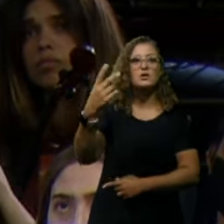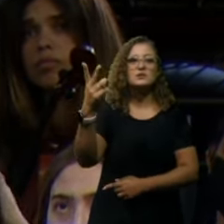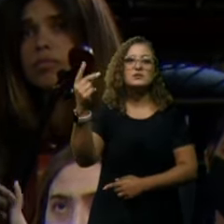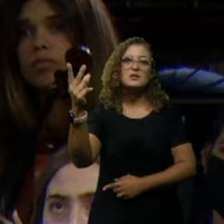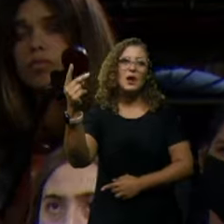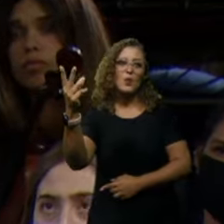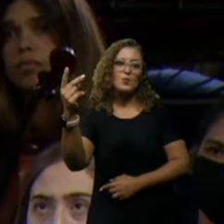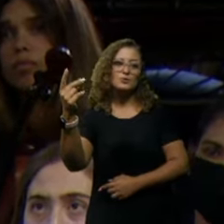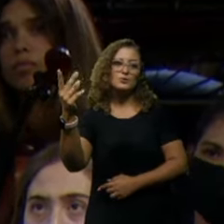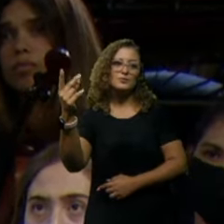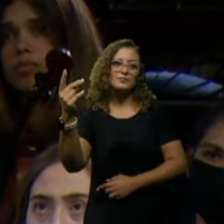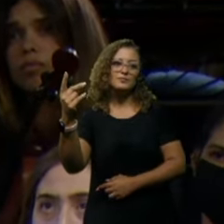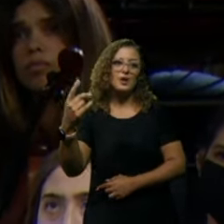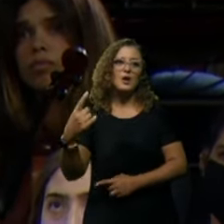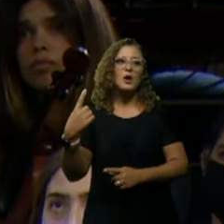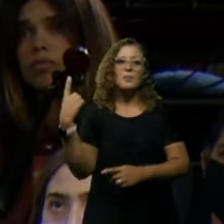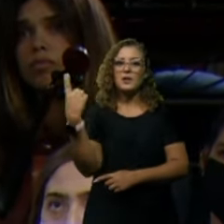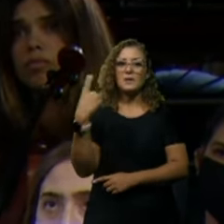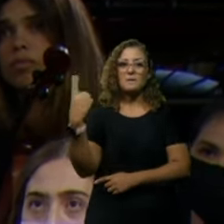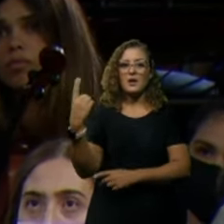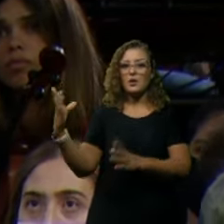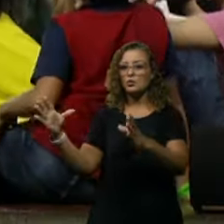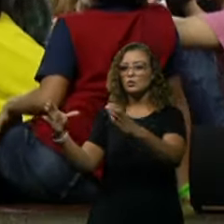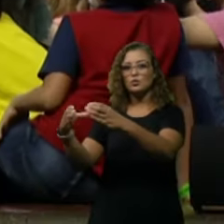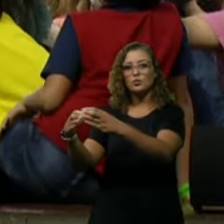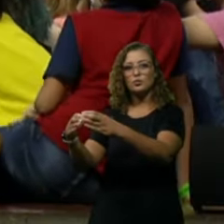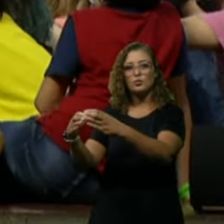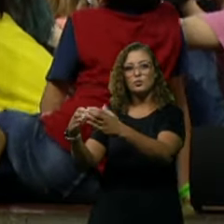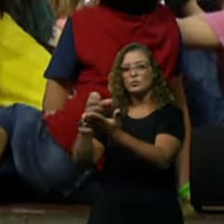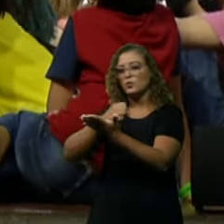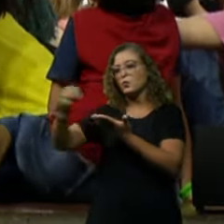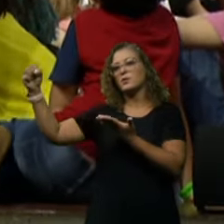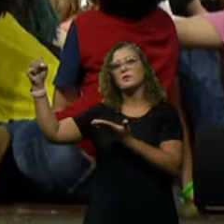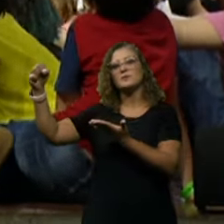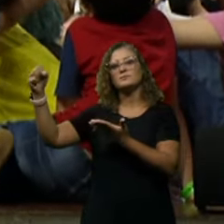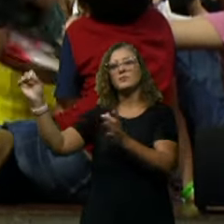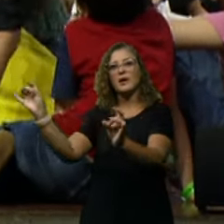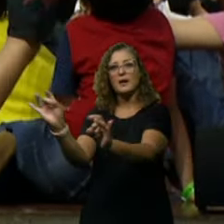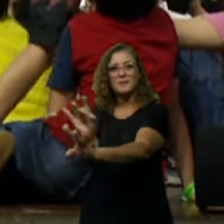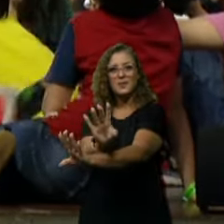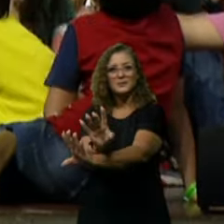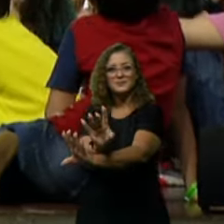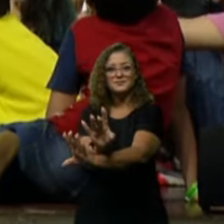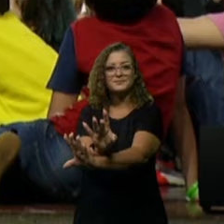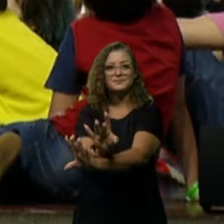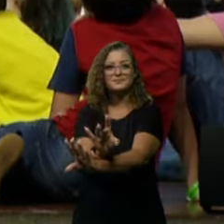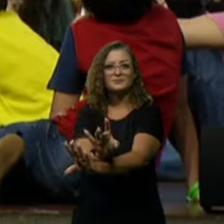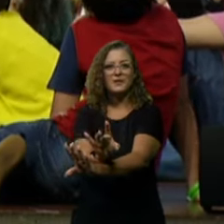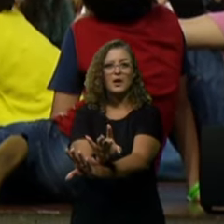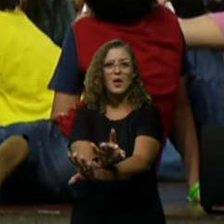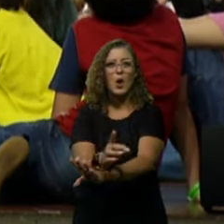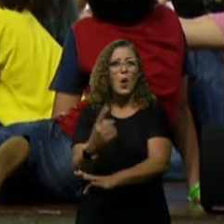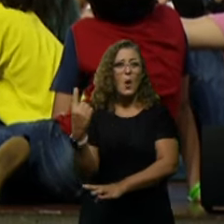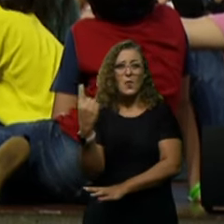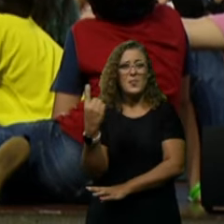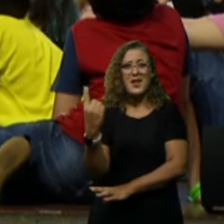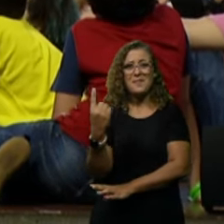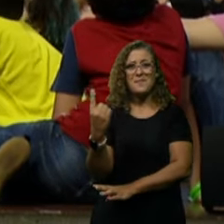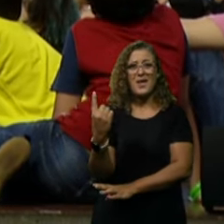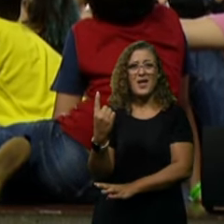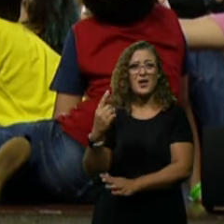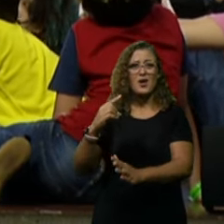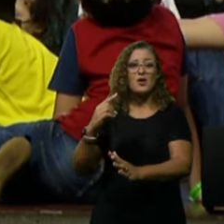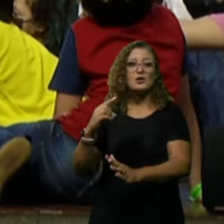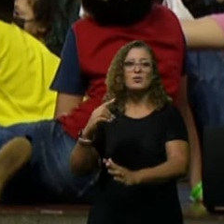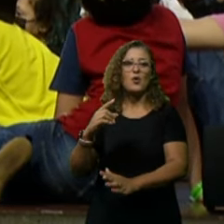removido é o primeiro pode ser mexido Por que o primeiro aqui não se trata de Cristo que trata dos